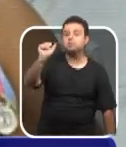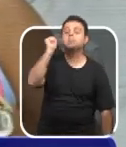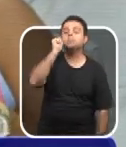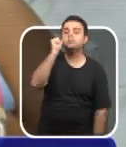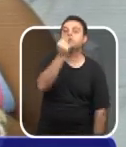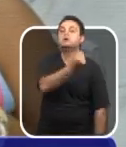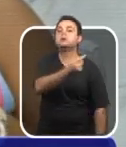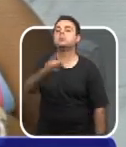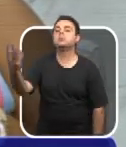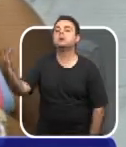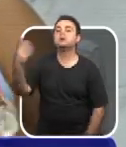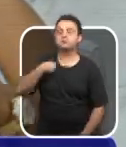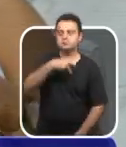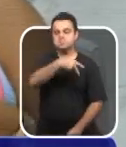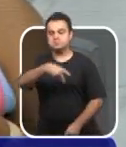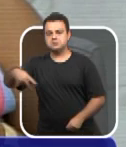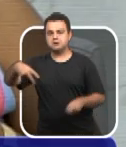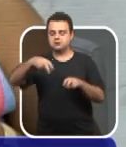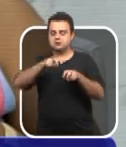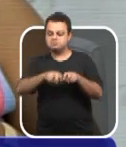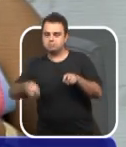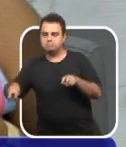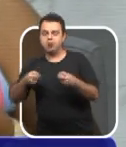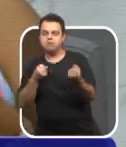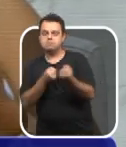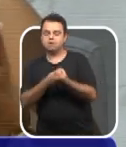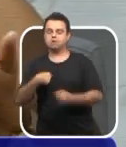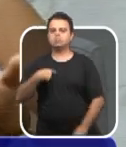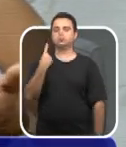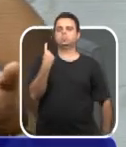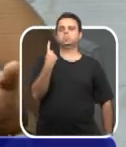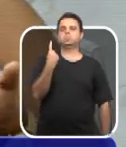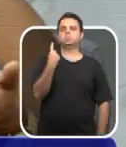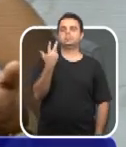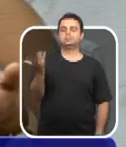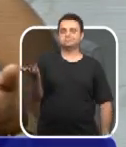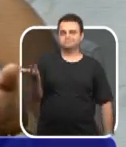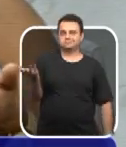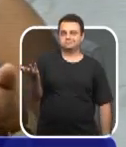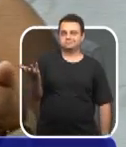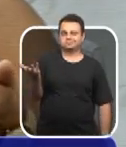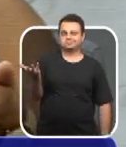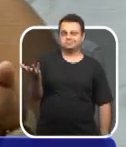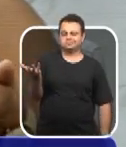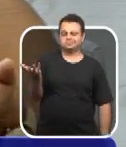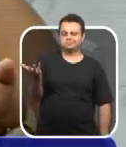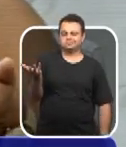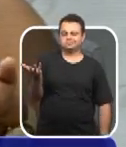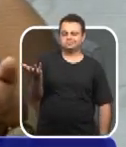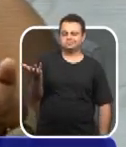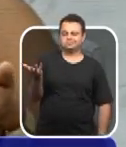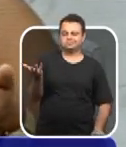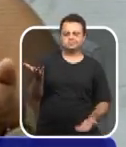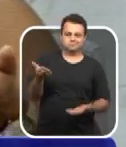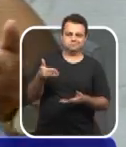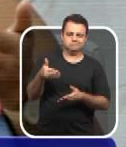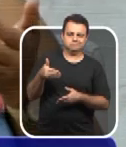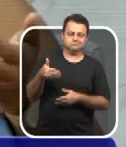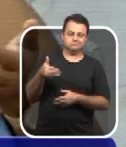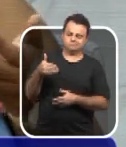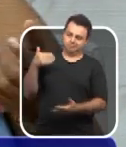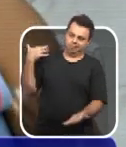mulher a compor a mesa durante esses 10 anos, né? Estou indo para o segundo, os últimos